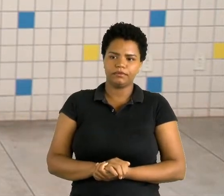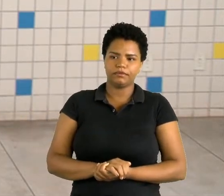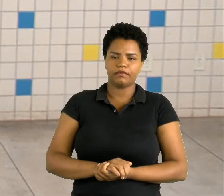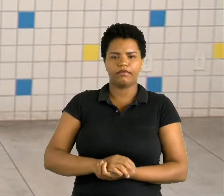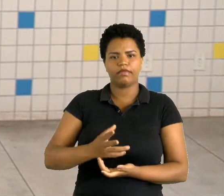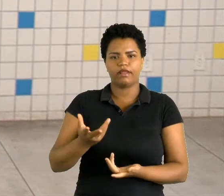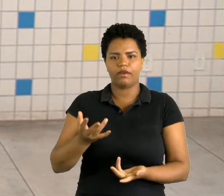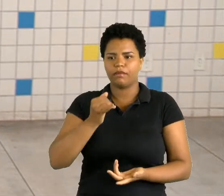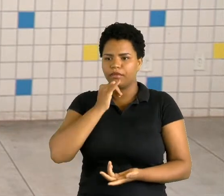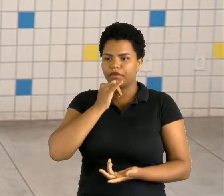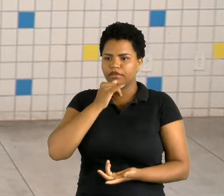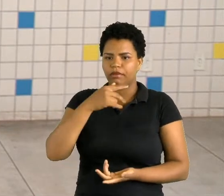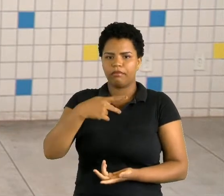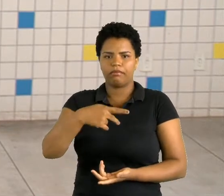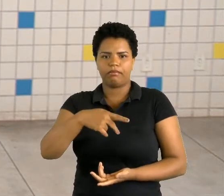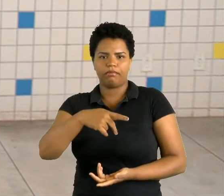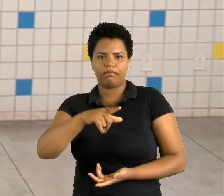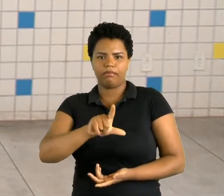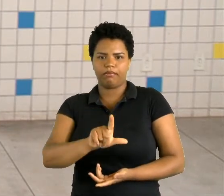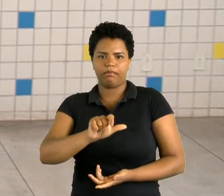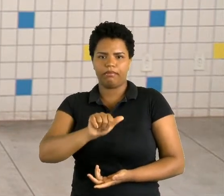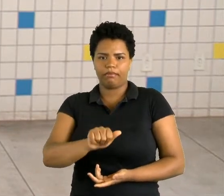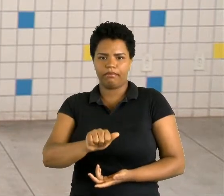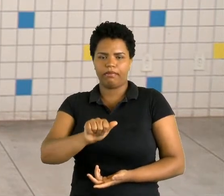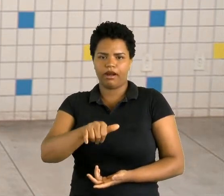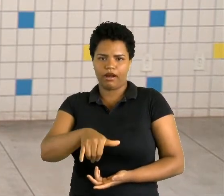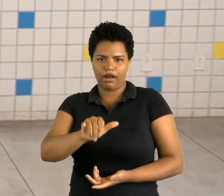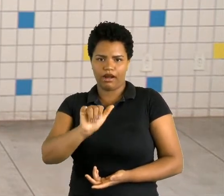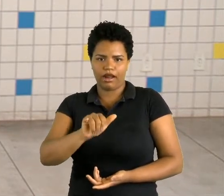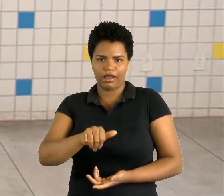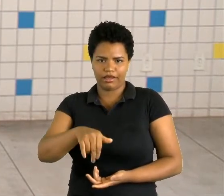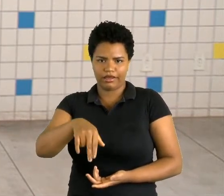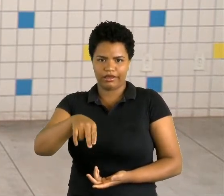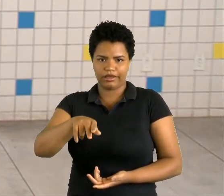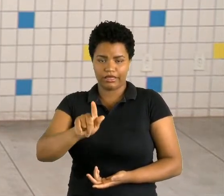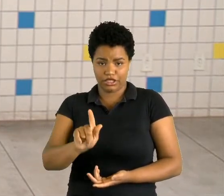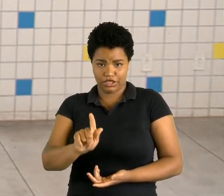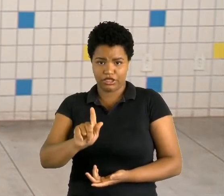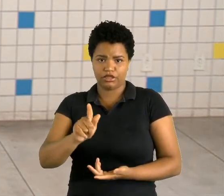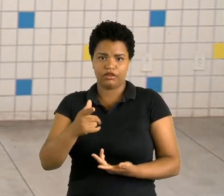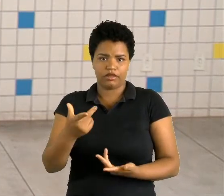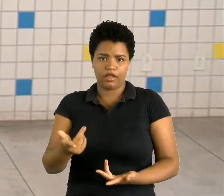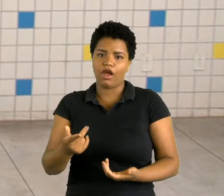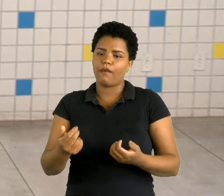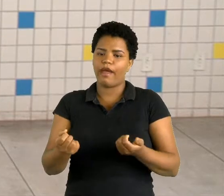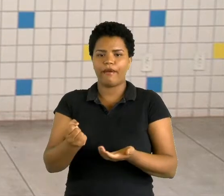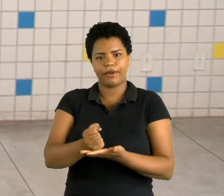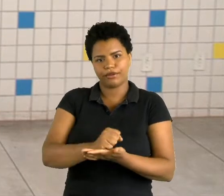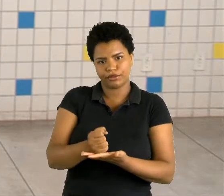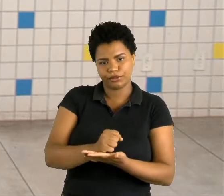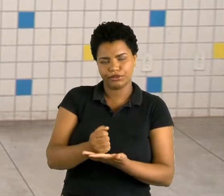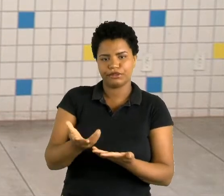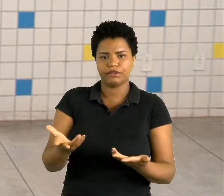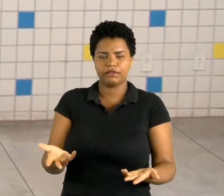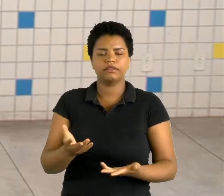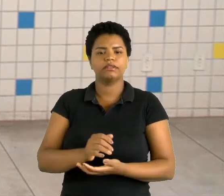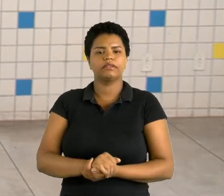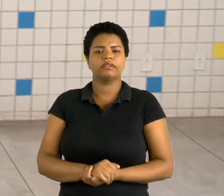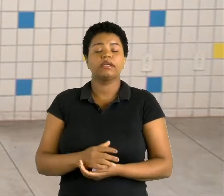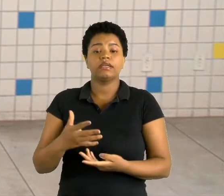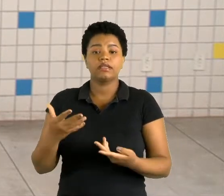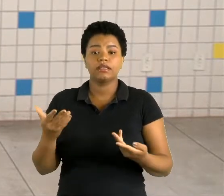Eu acrescentei ing, vai ficar jogando. Então, o present continuous, ele tem